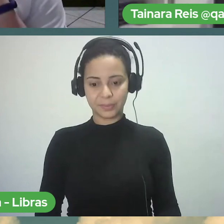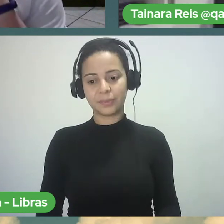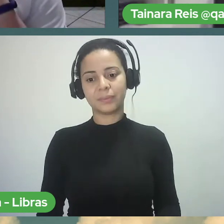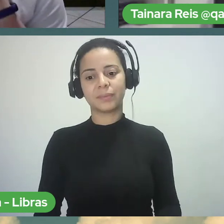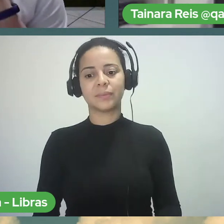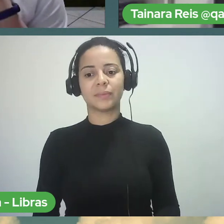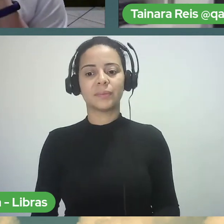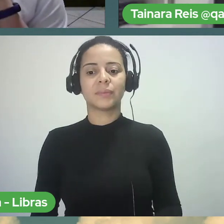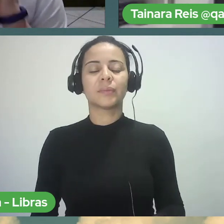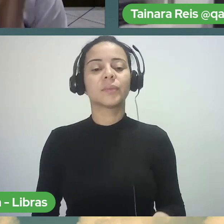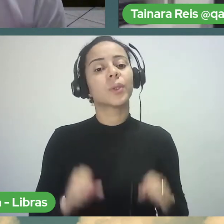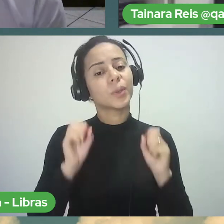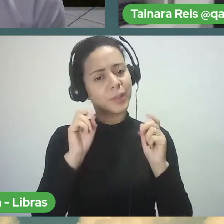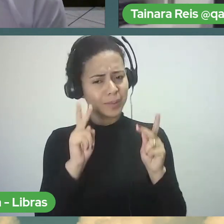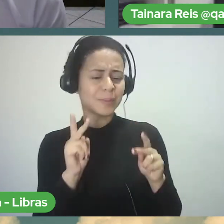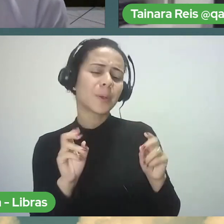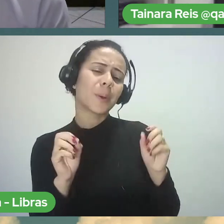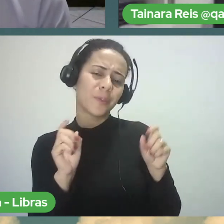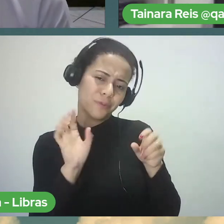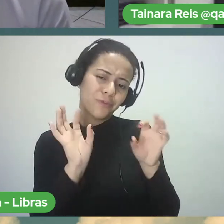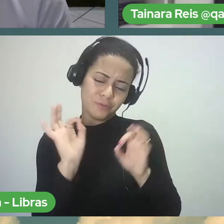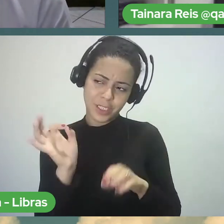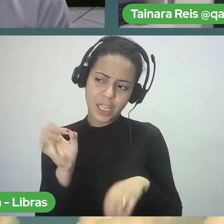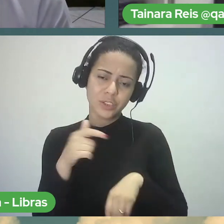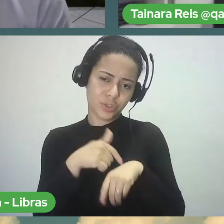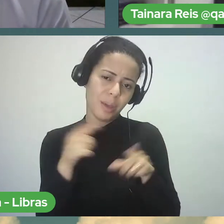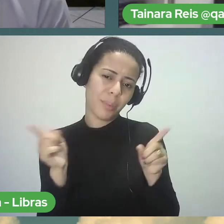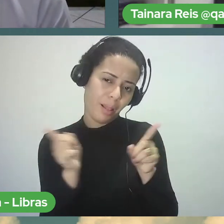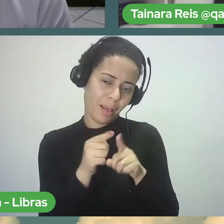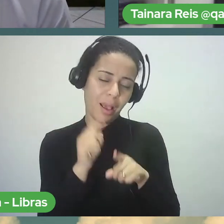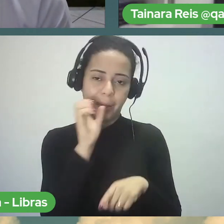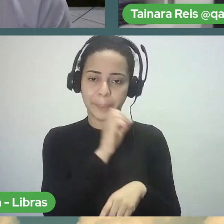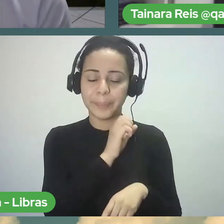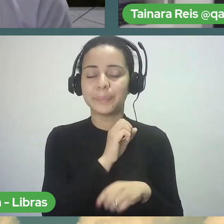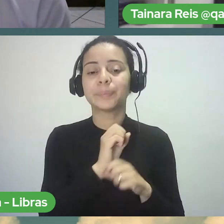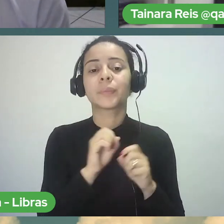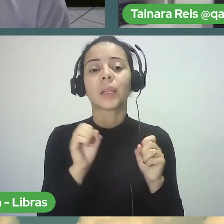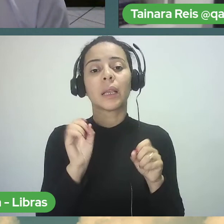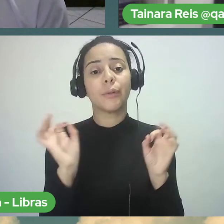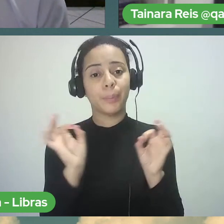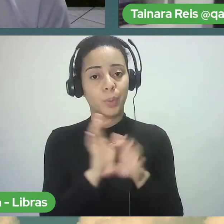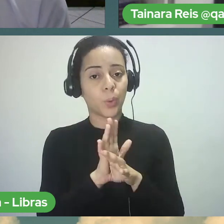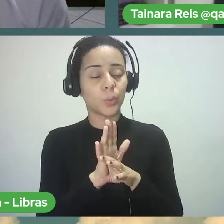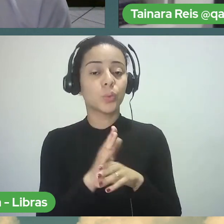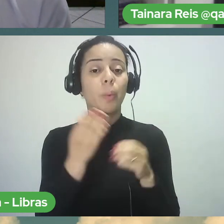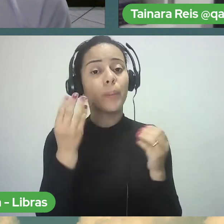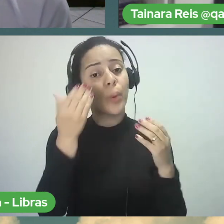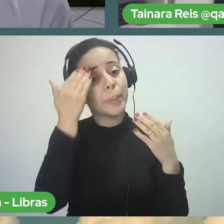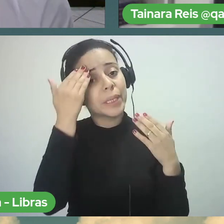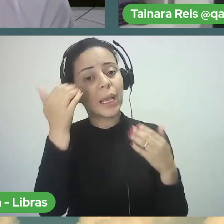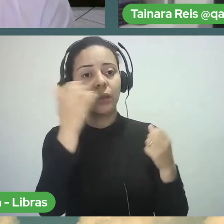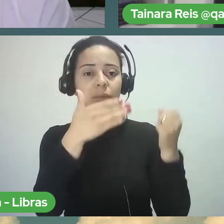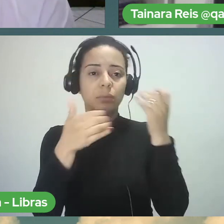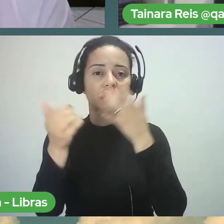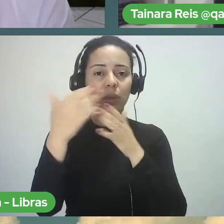te agradecer, muito obrigado, parabenizar pela apresentação. Estava tudo muito bom. Gostei